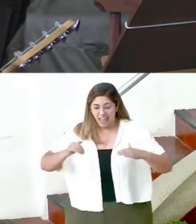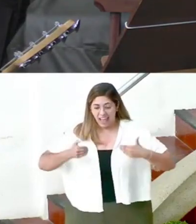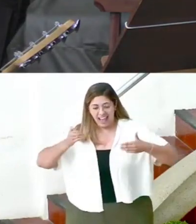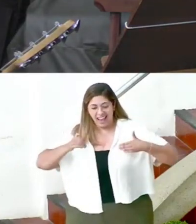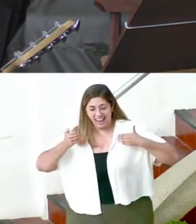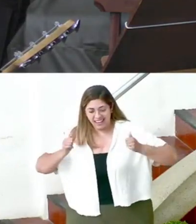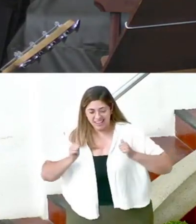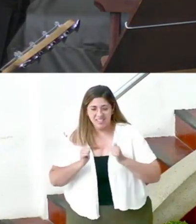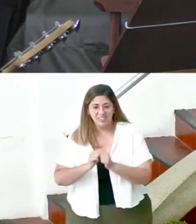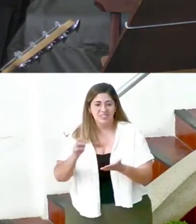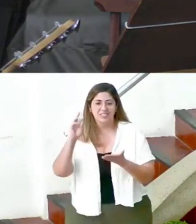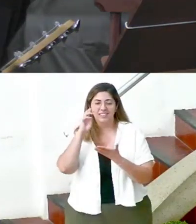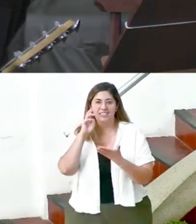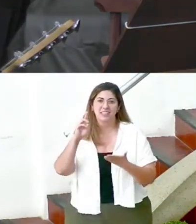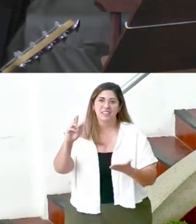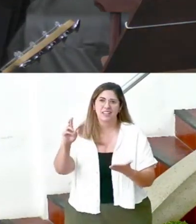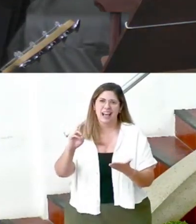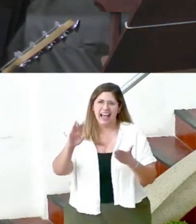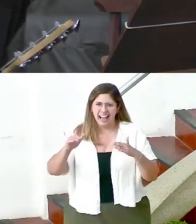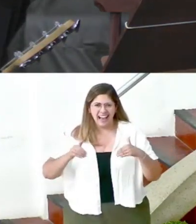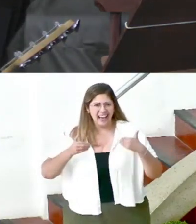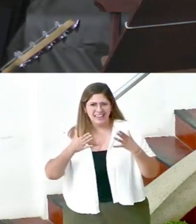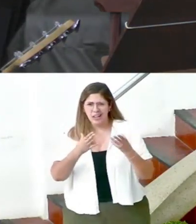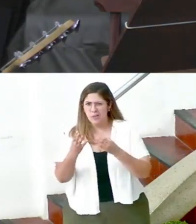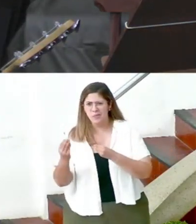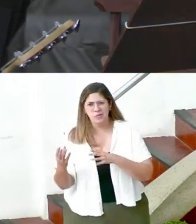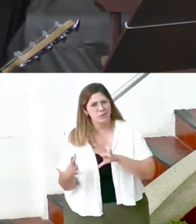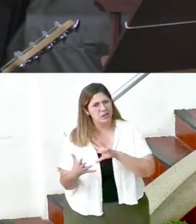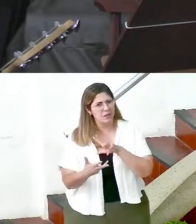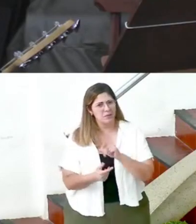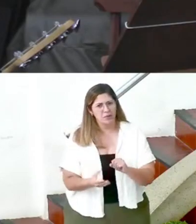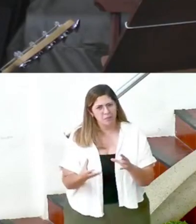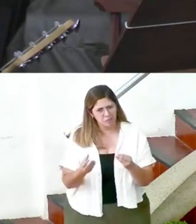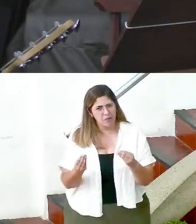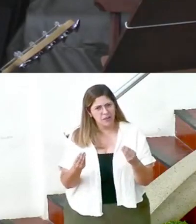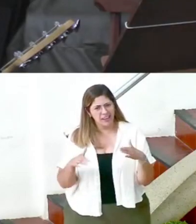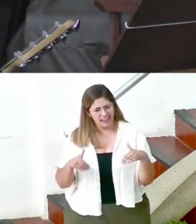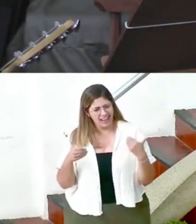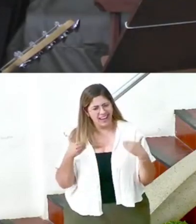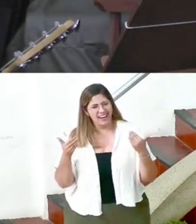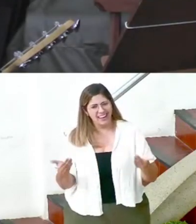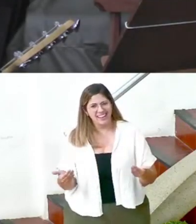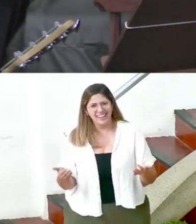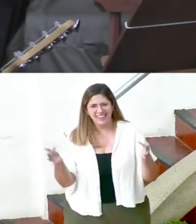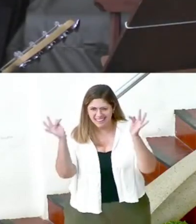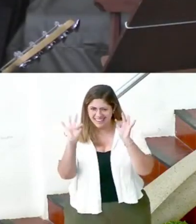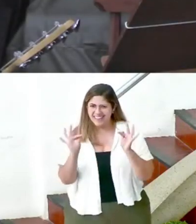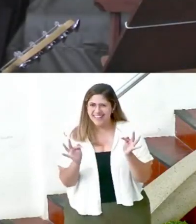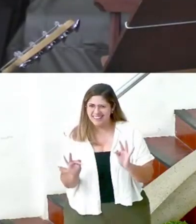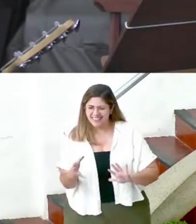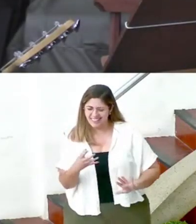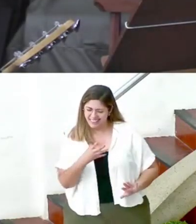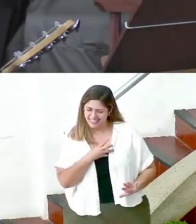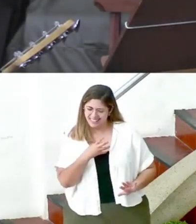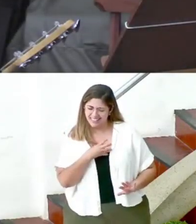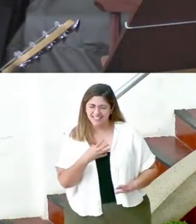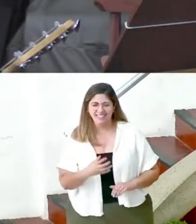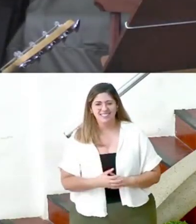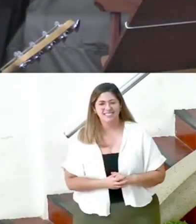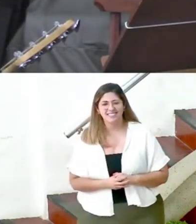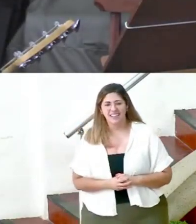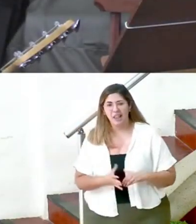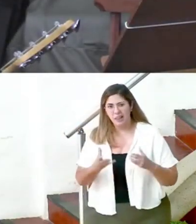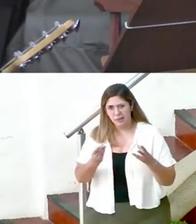Irmãos, nós temos tantas alegrias no mundo. E eu sempre digo para vocês, eu sou um pastor muito contente, muito feliz. Às vezes até acho que alegre